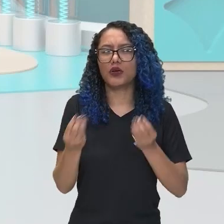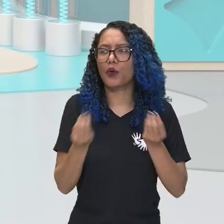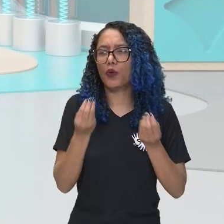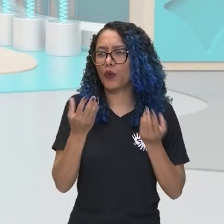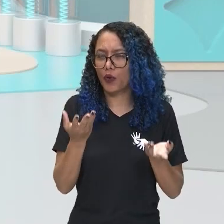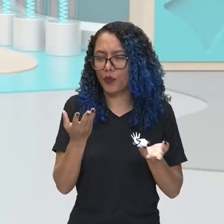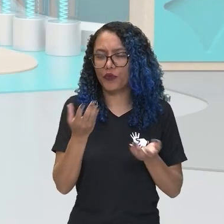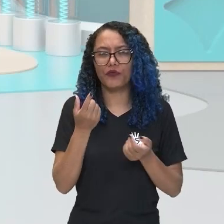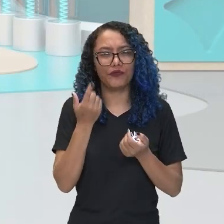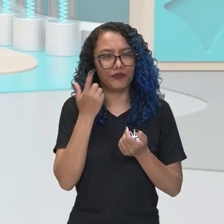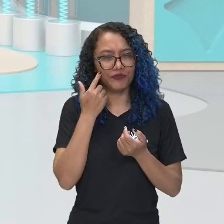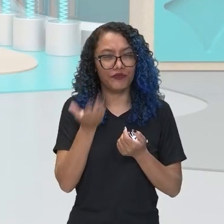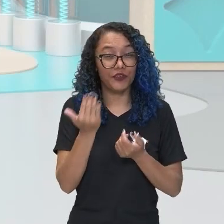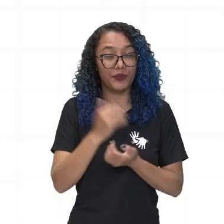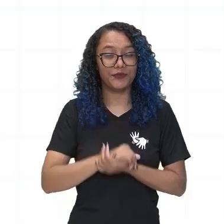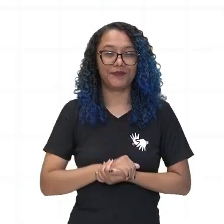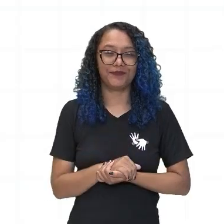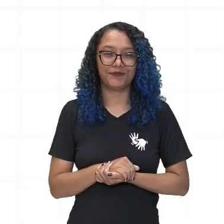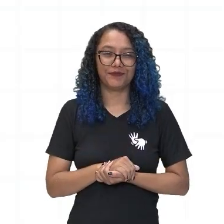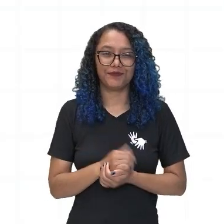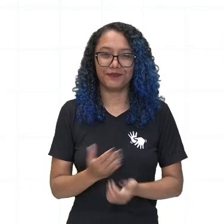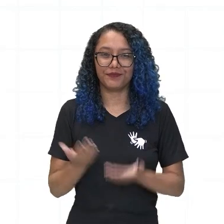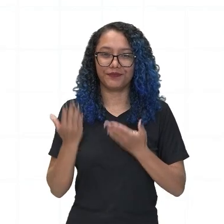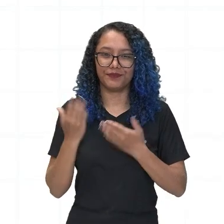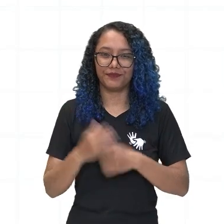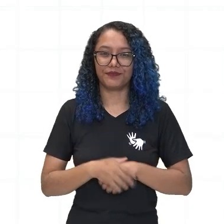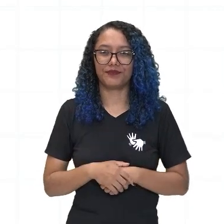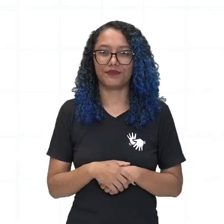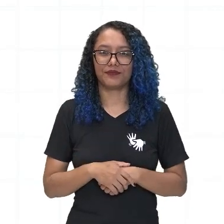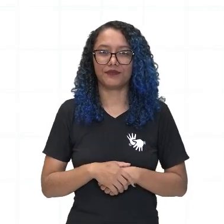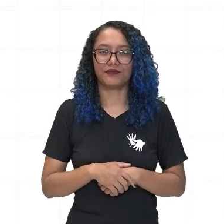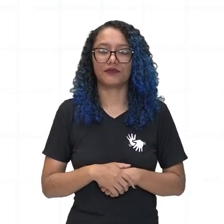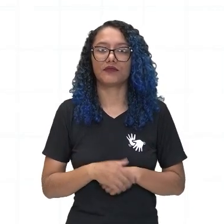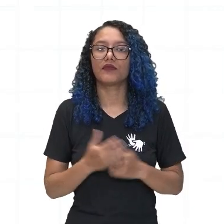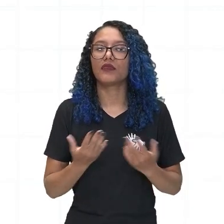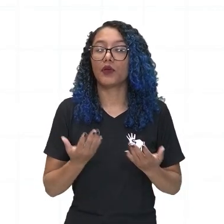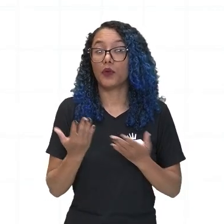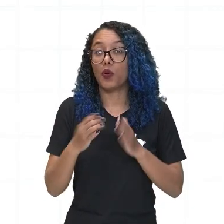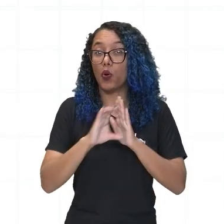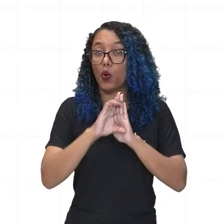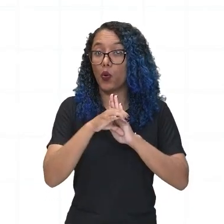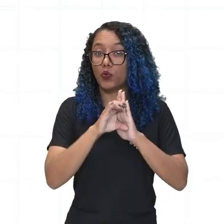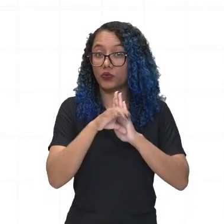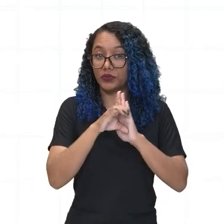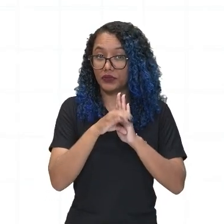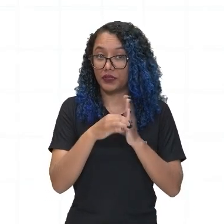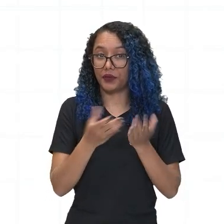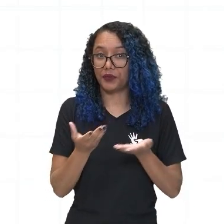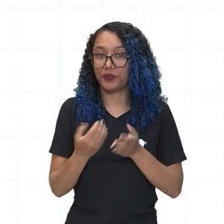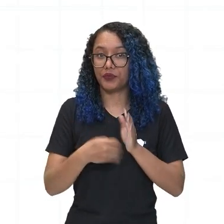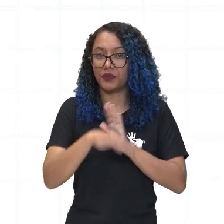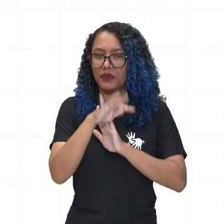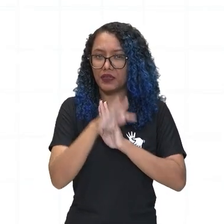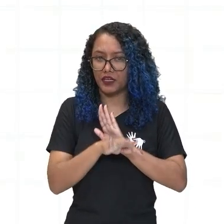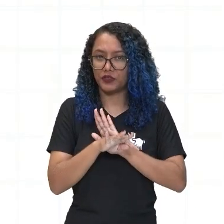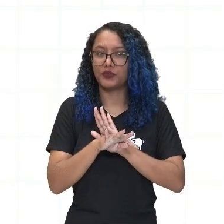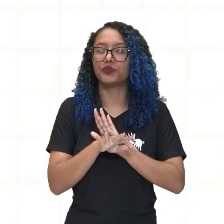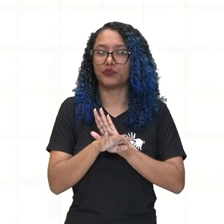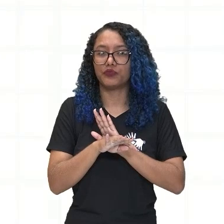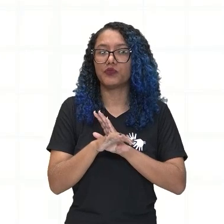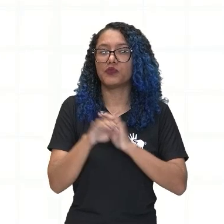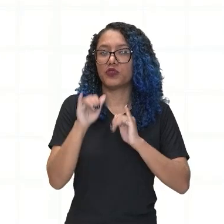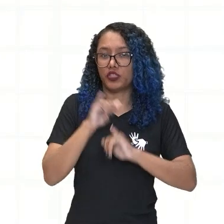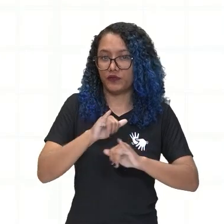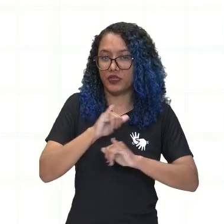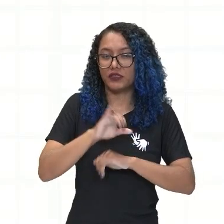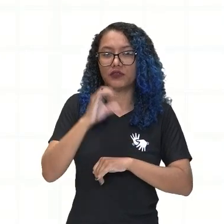textos científicos? Muito bem. Olha o conceito aí. Então, temos o conceito, os textos de divulgação científica.